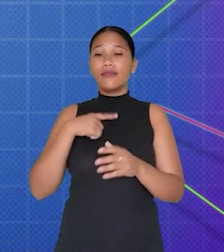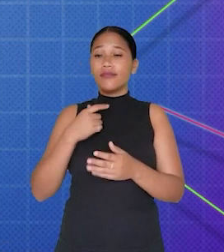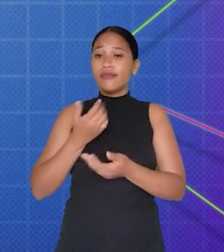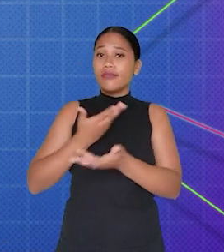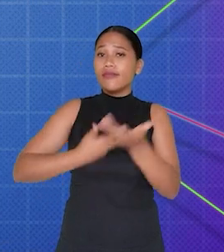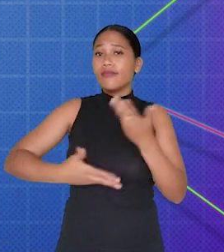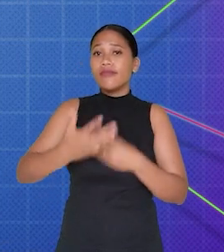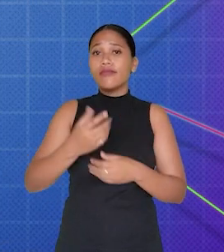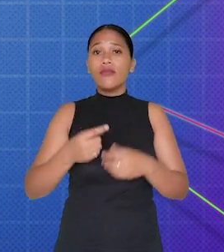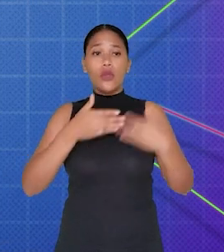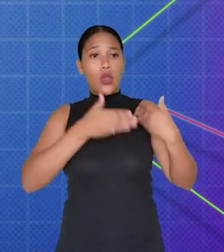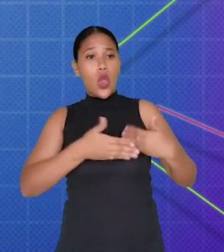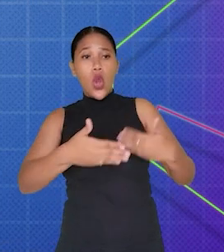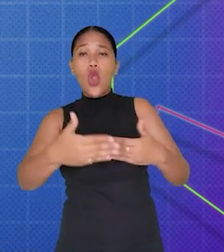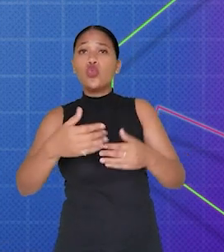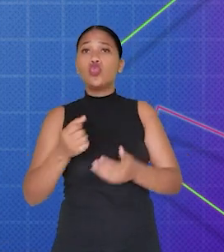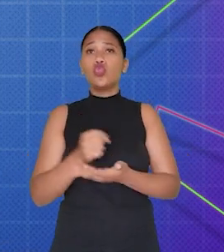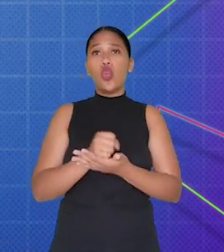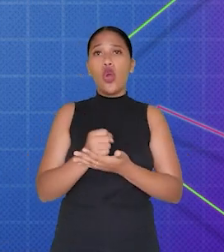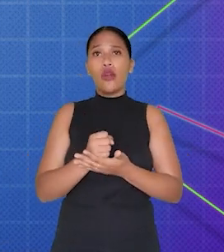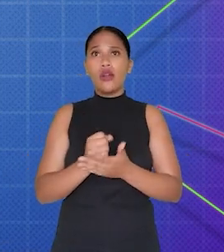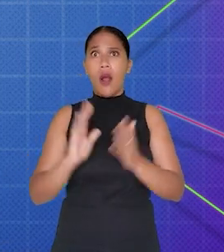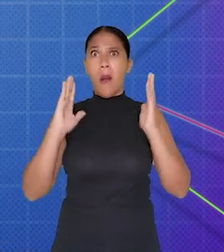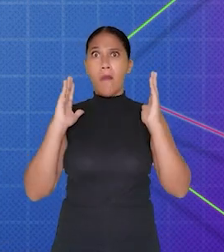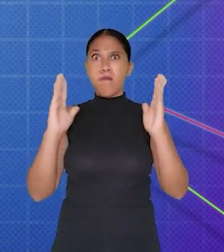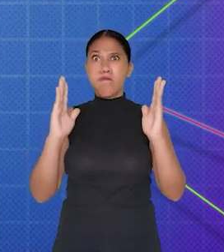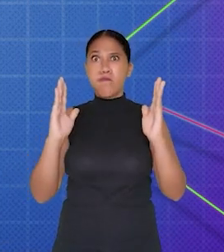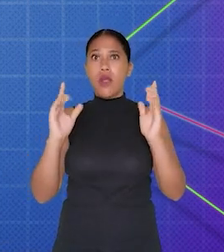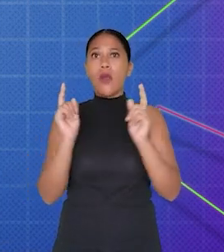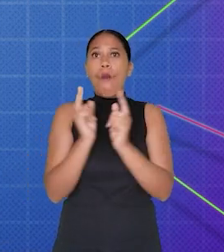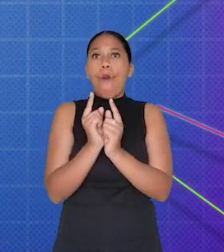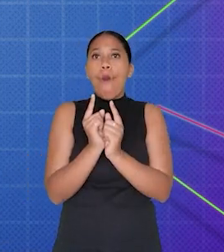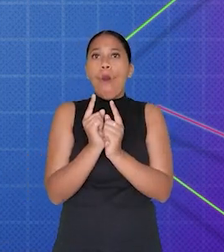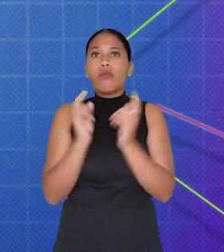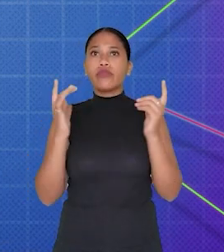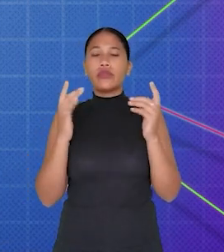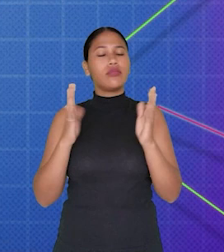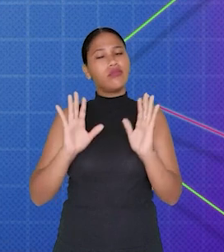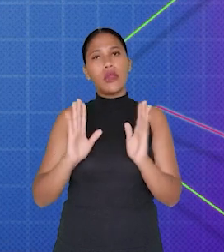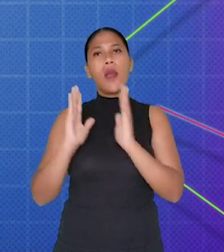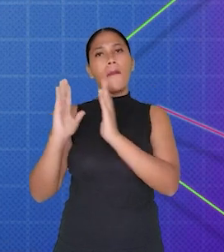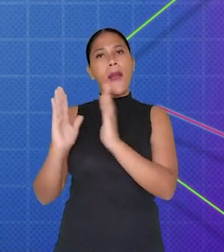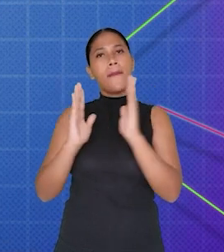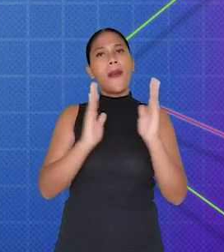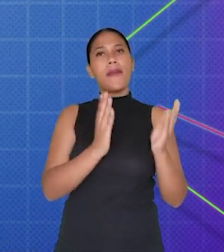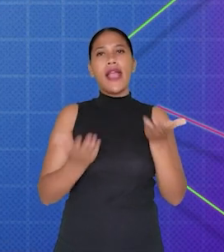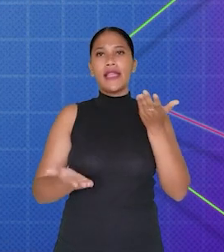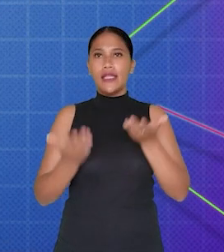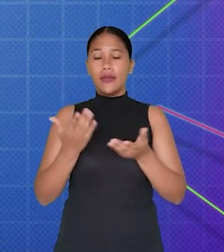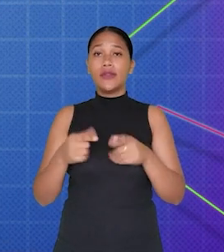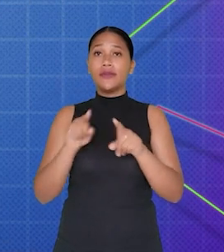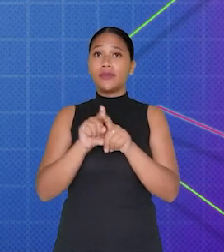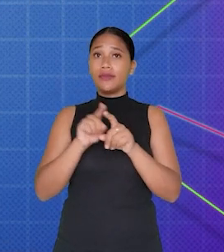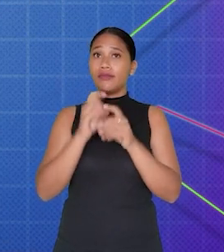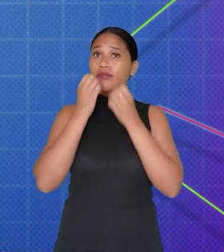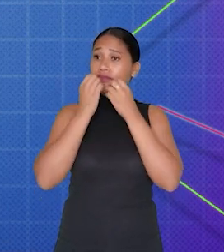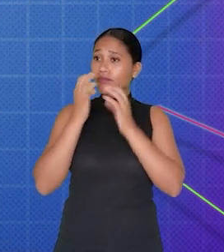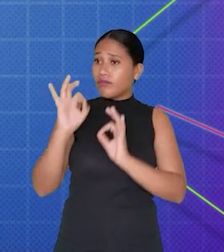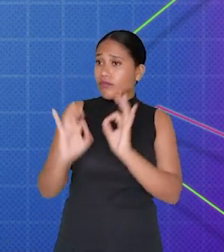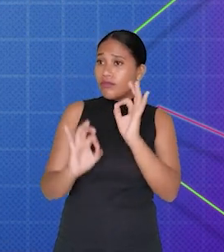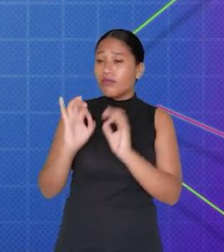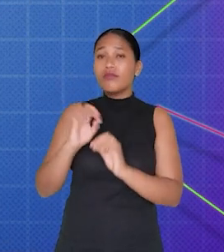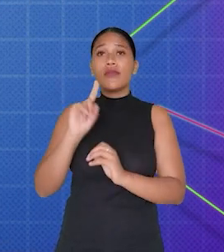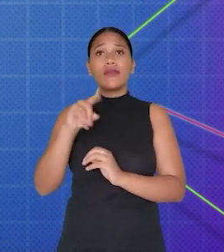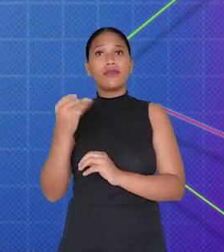as recompensas devem ser bem distribuídas ao longo do jogo, evitando períodos prolongados sem nenhuma gratificação. Um sistema de recompensas bem